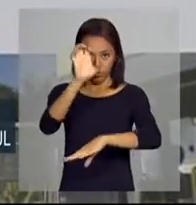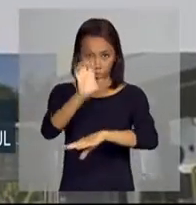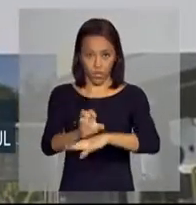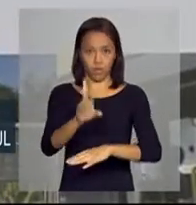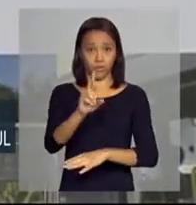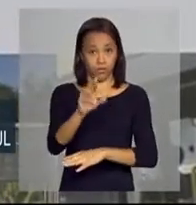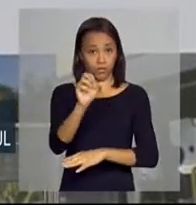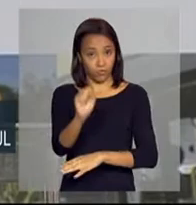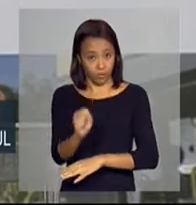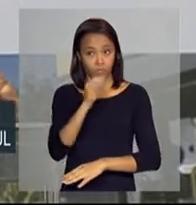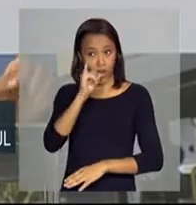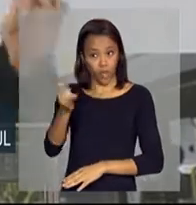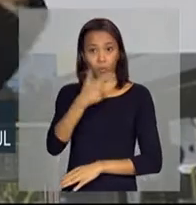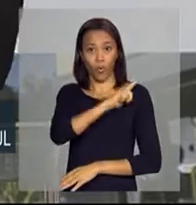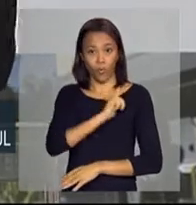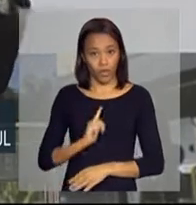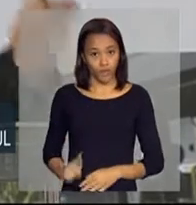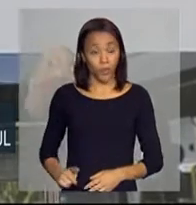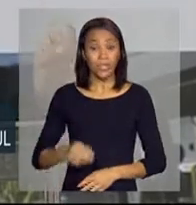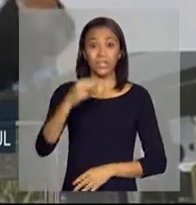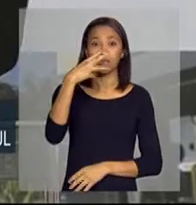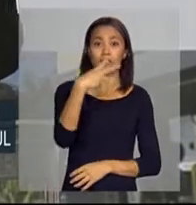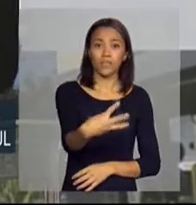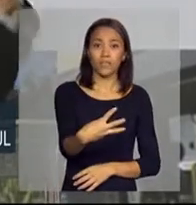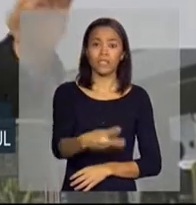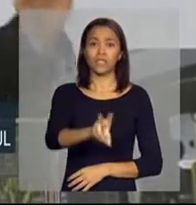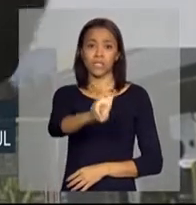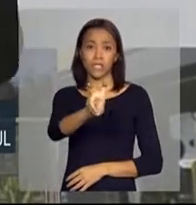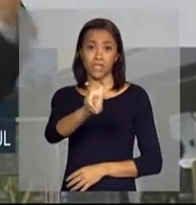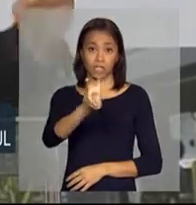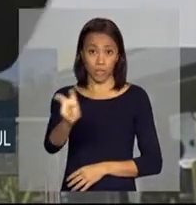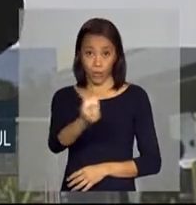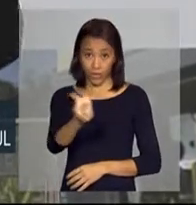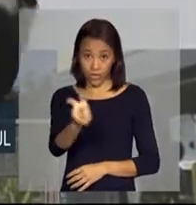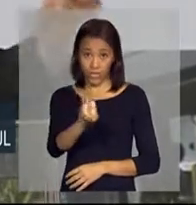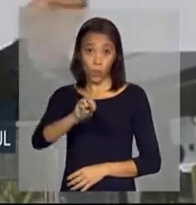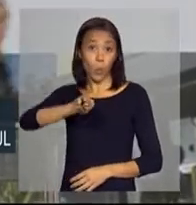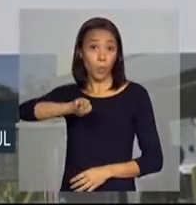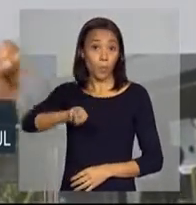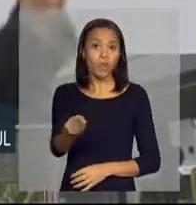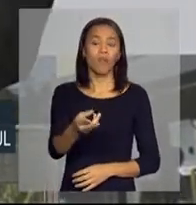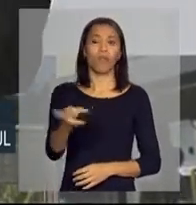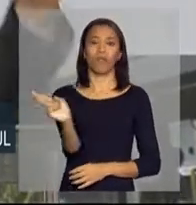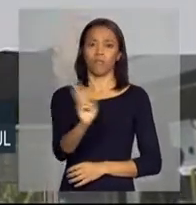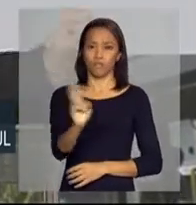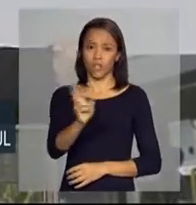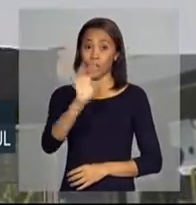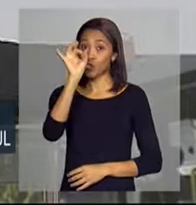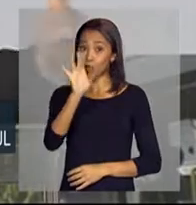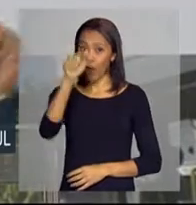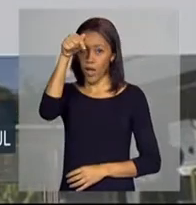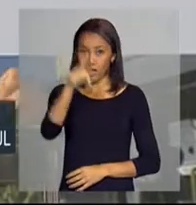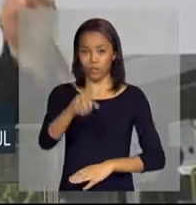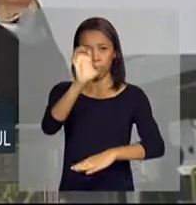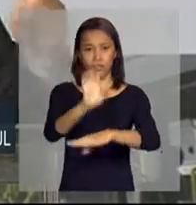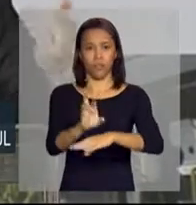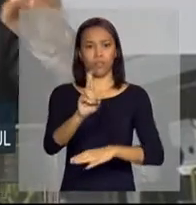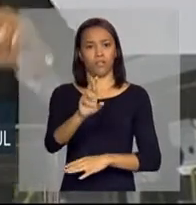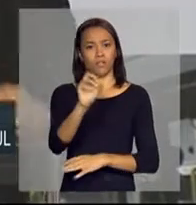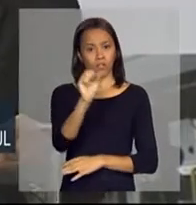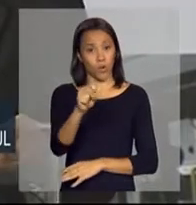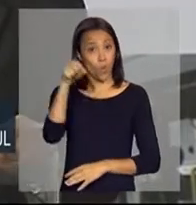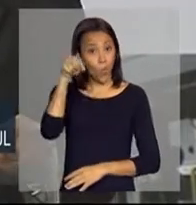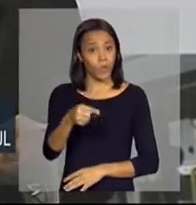prezado governador Tarso Genro, de 355 milhões de reais só aqui no Rio Grande do Sul com